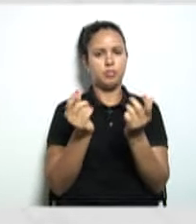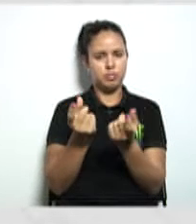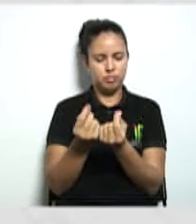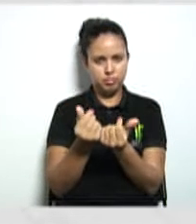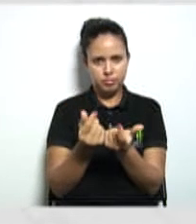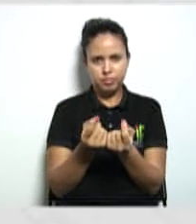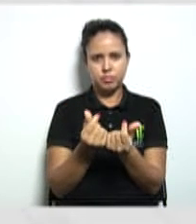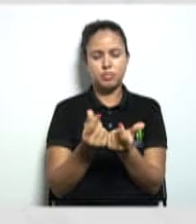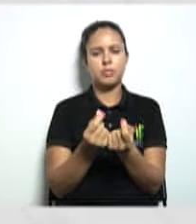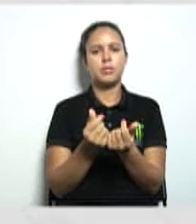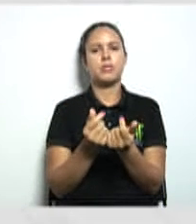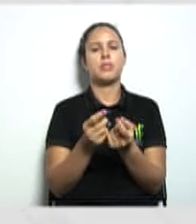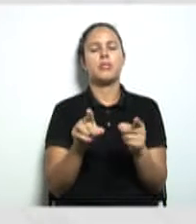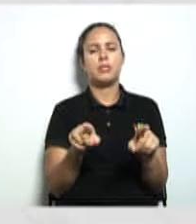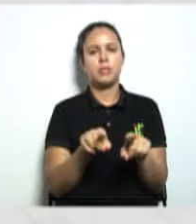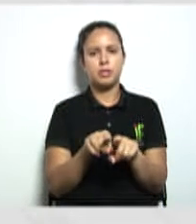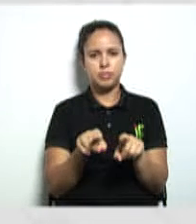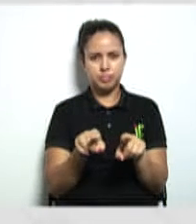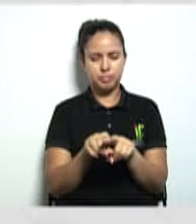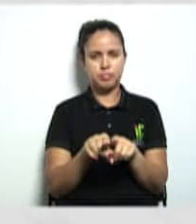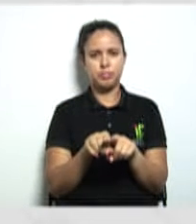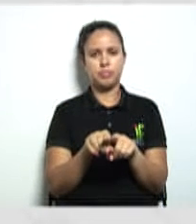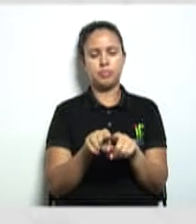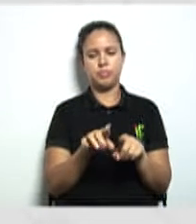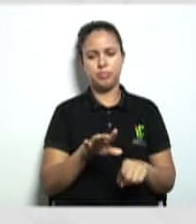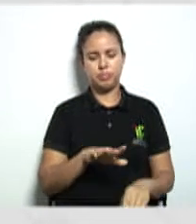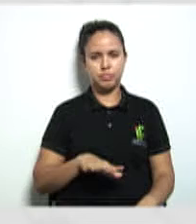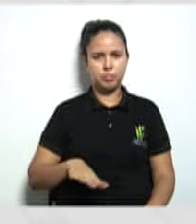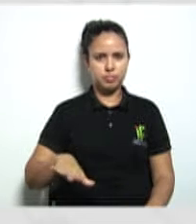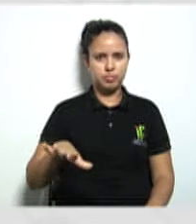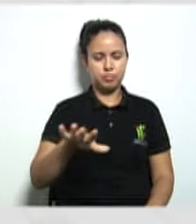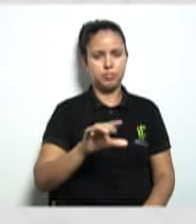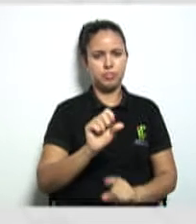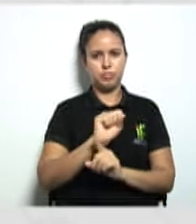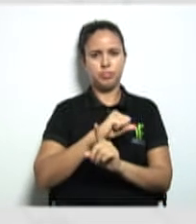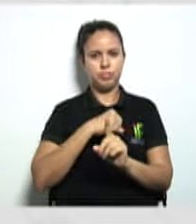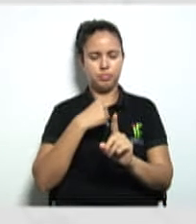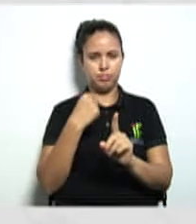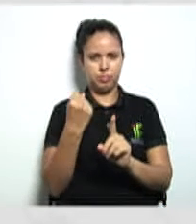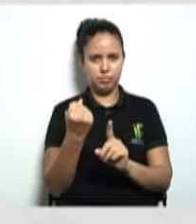econômico, quanto da ótica social e